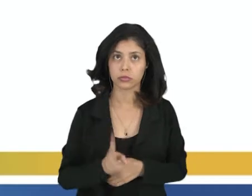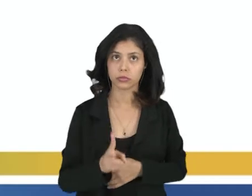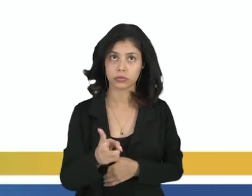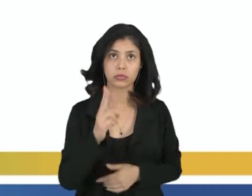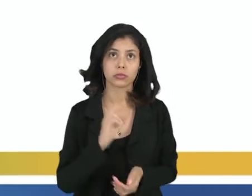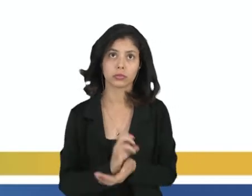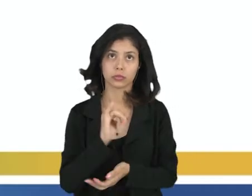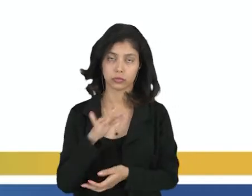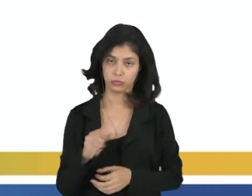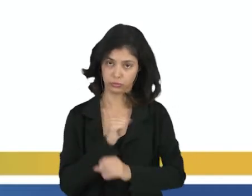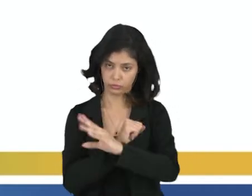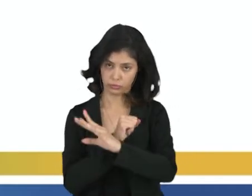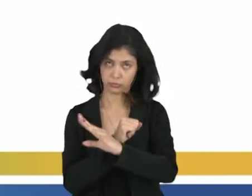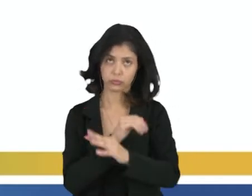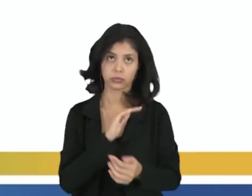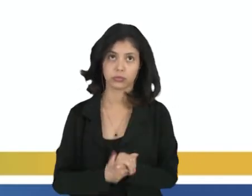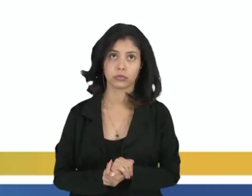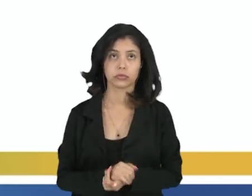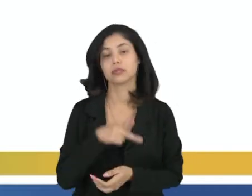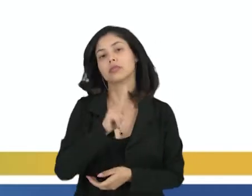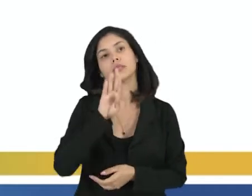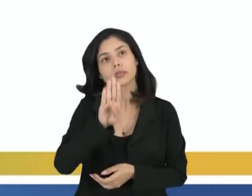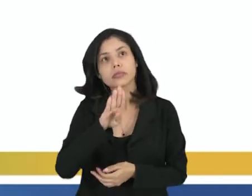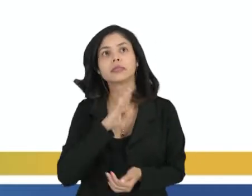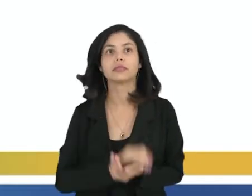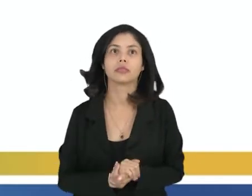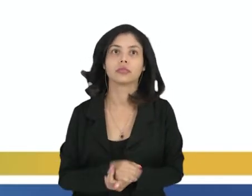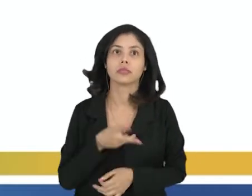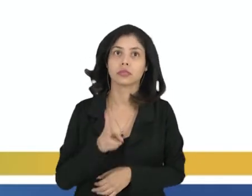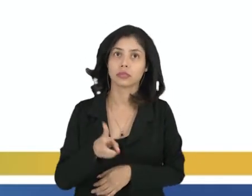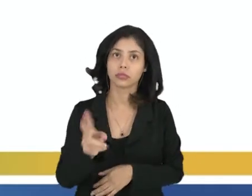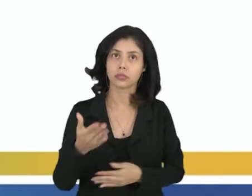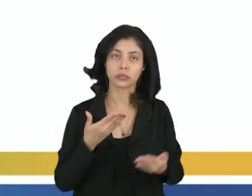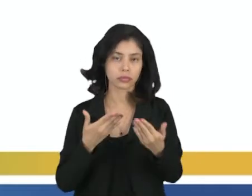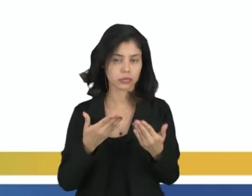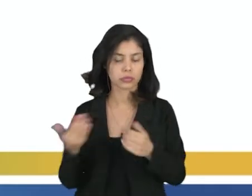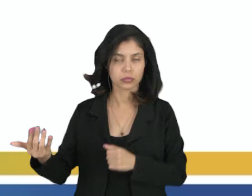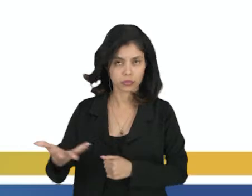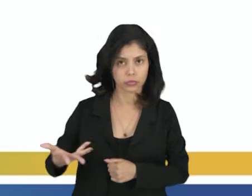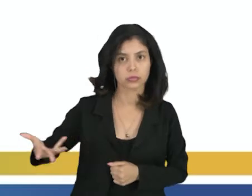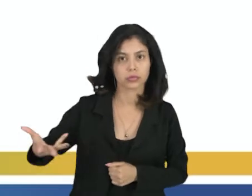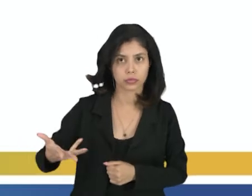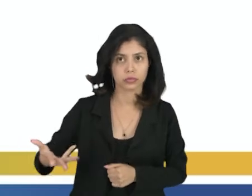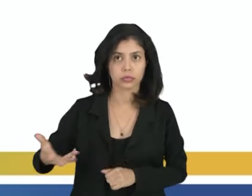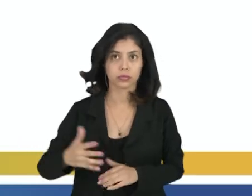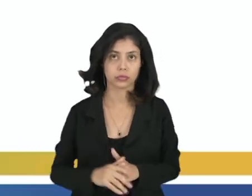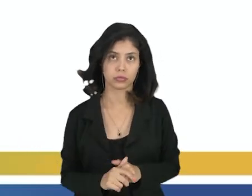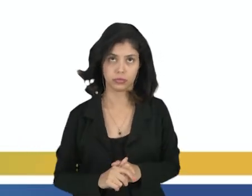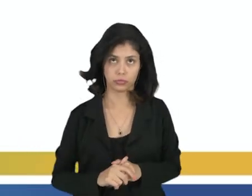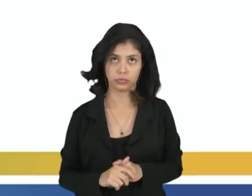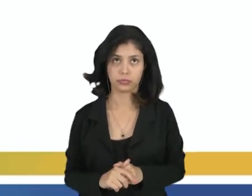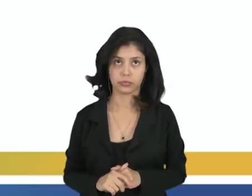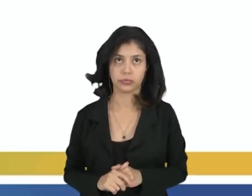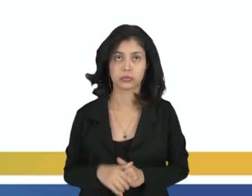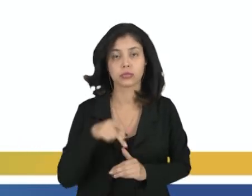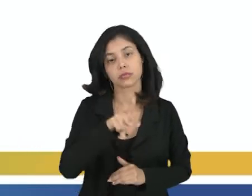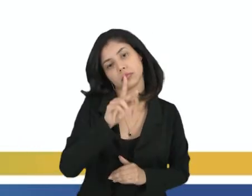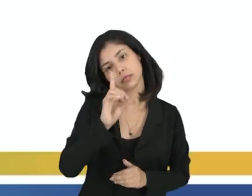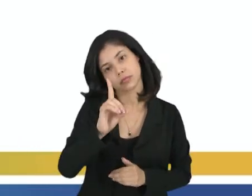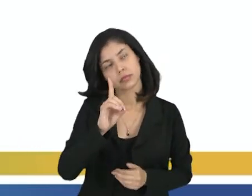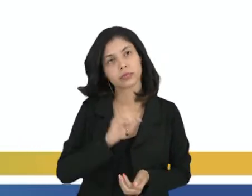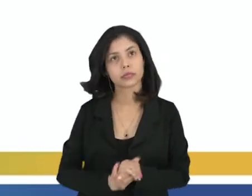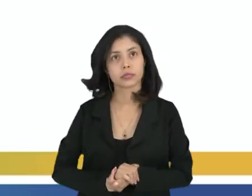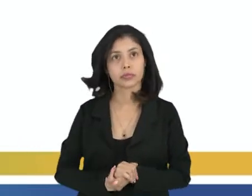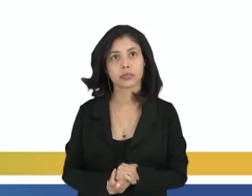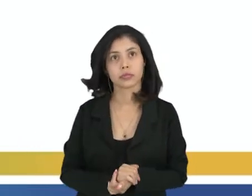constante de ionização do ácido, Kb, quando a gente trabalha a constante de dissociação da base,